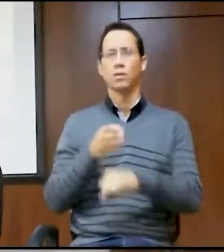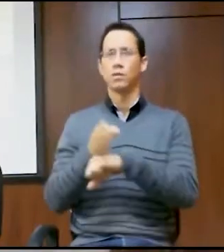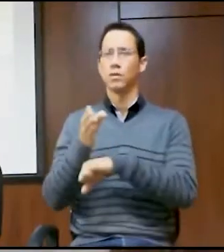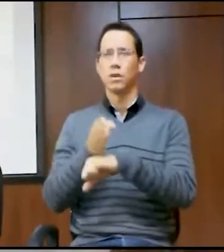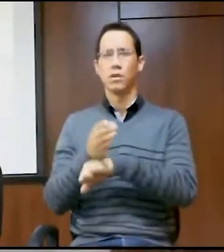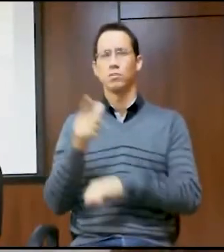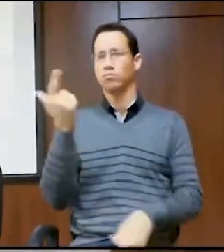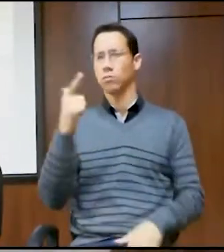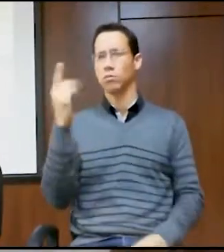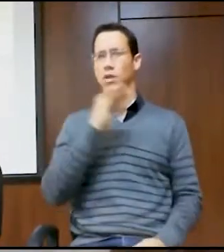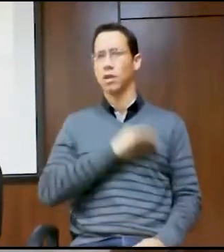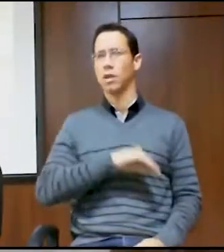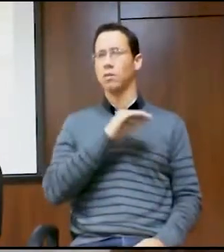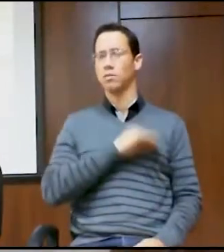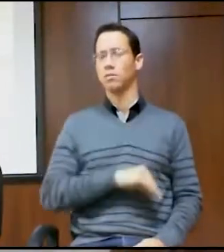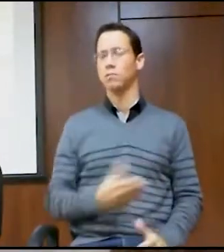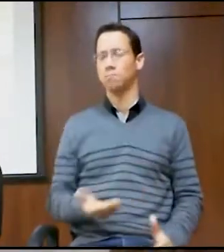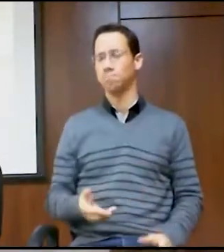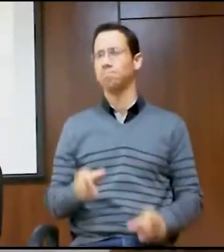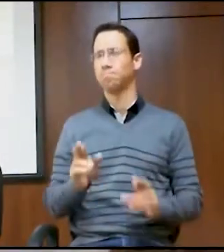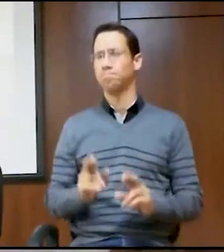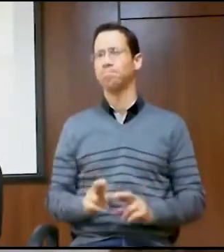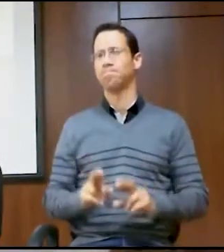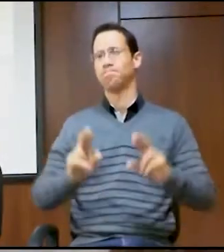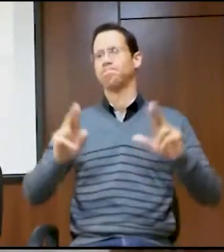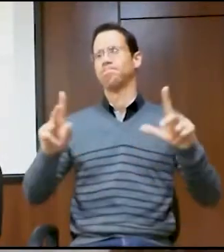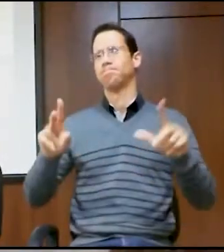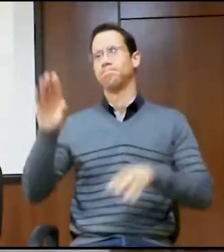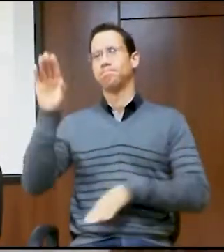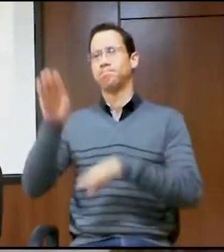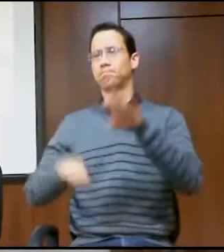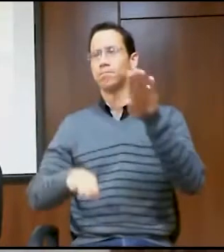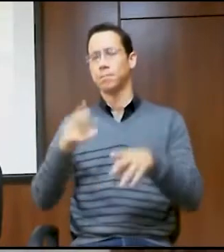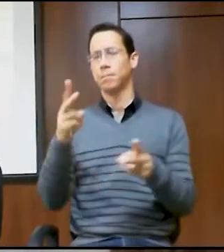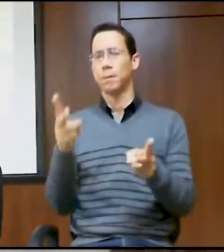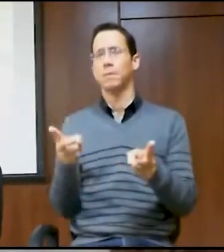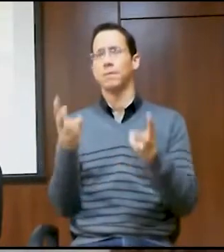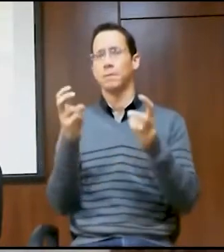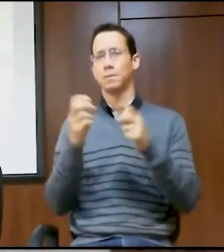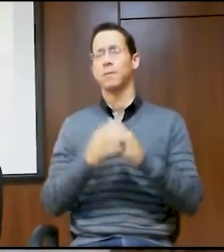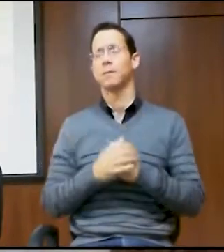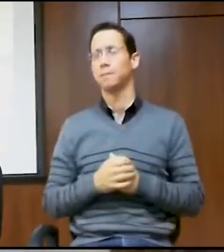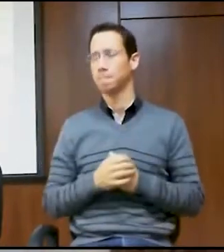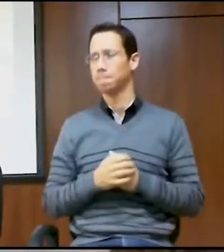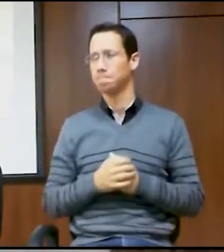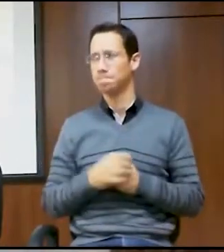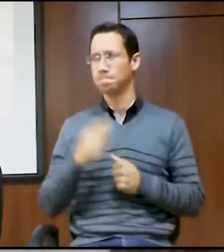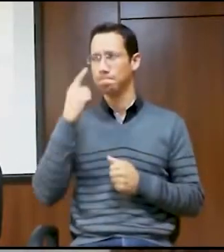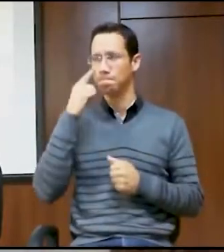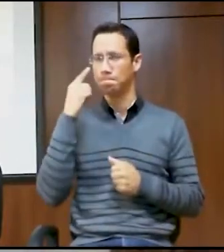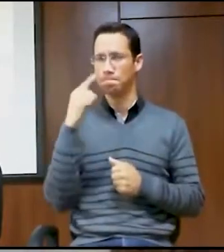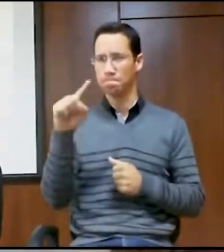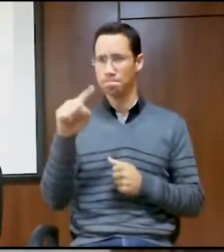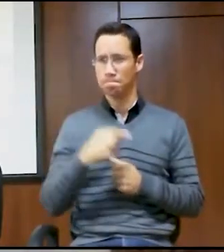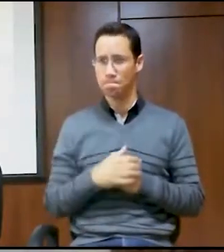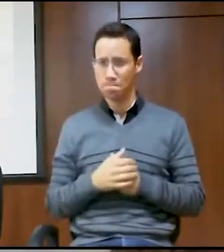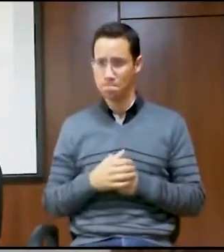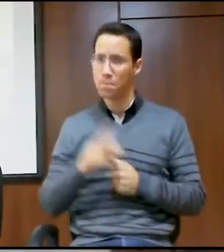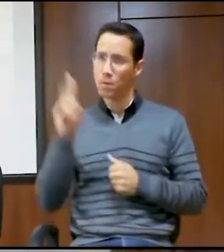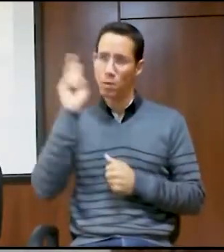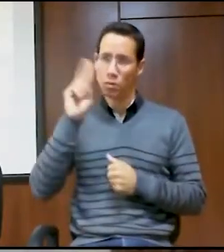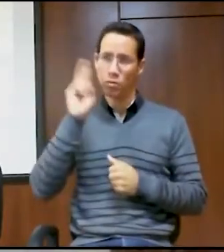e não tem renda, essa diferença, né, que a gente vai perceber da desigualdade, quando a gente olha para a